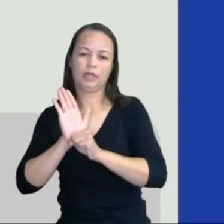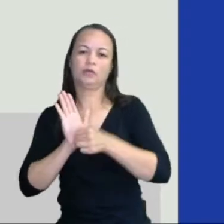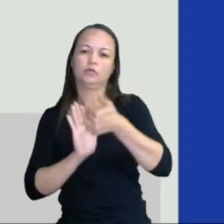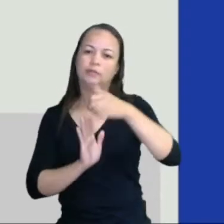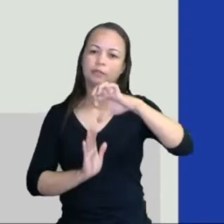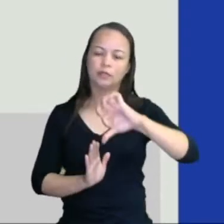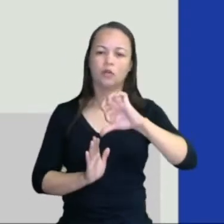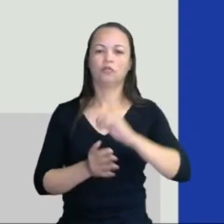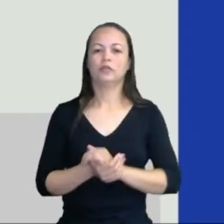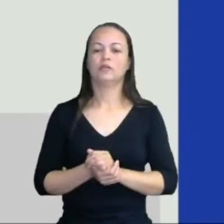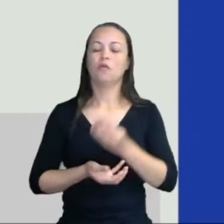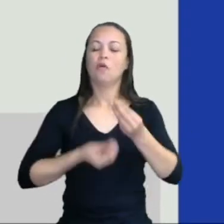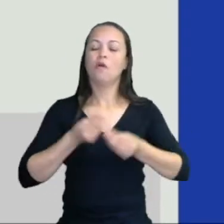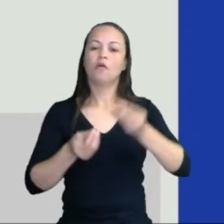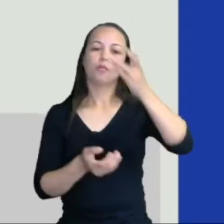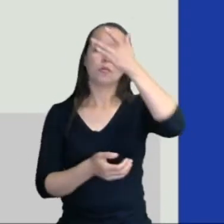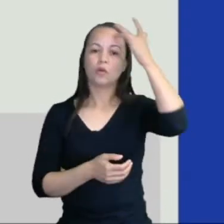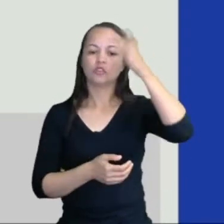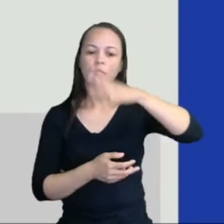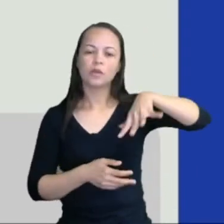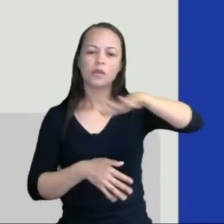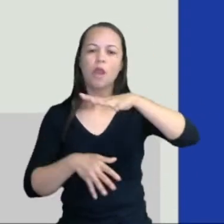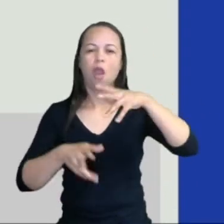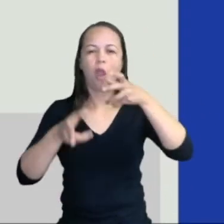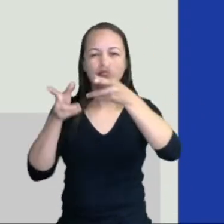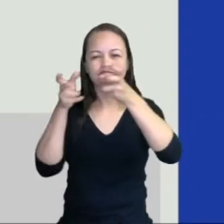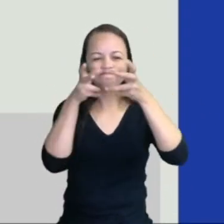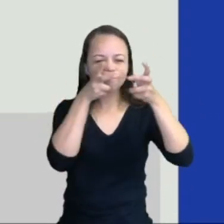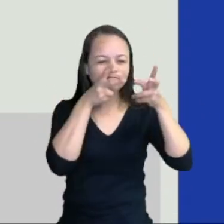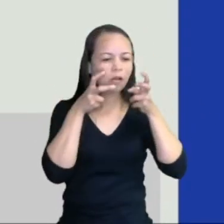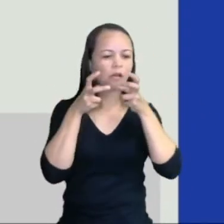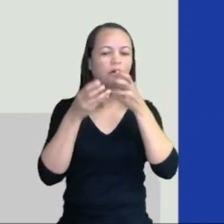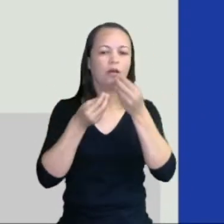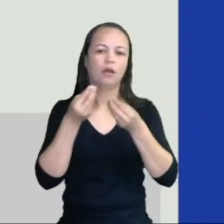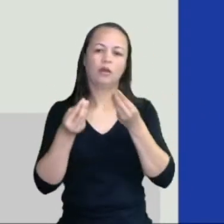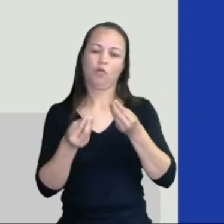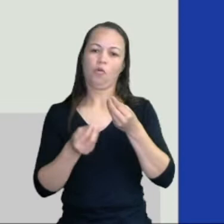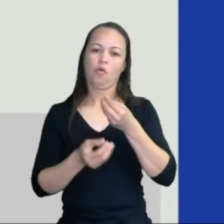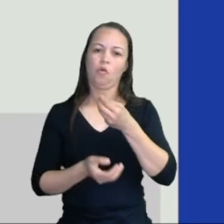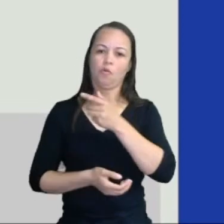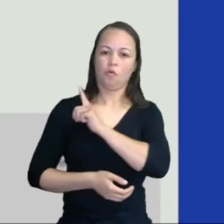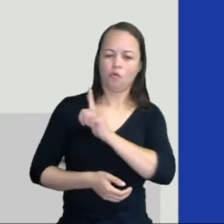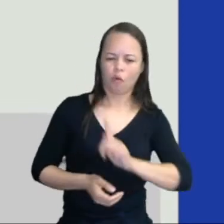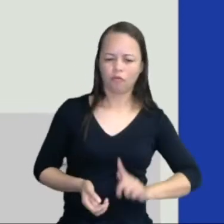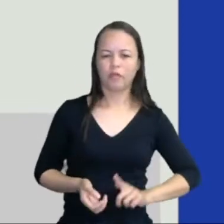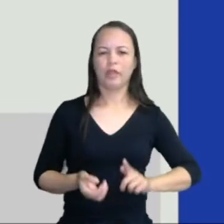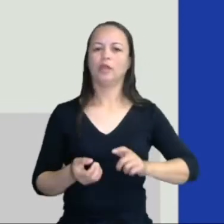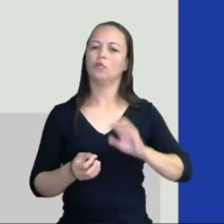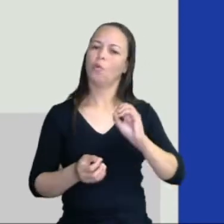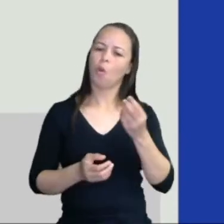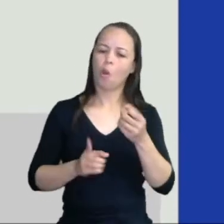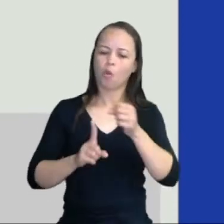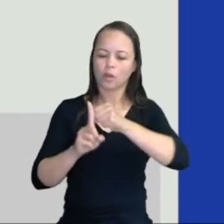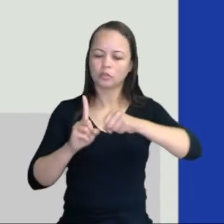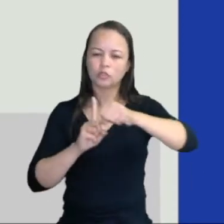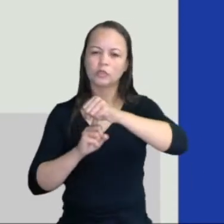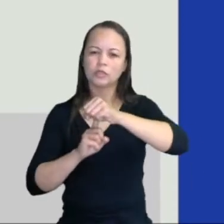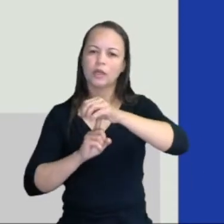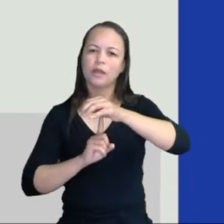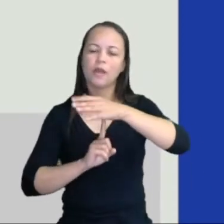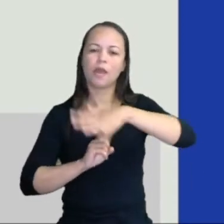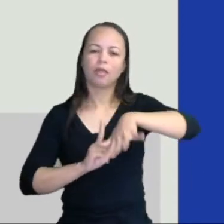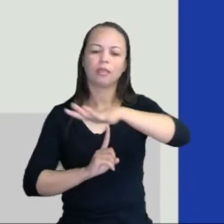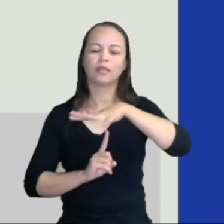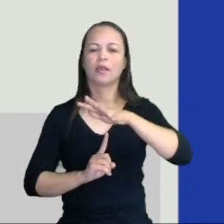as pessoas observavam que era necessário um governo ou uma sociedade estar organizada.